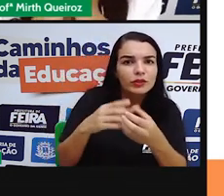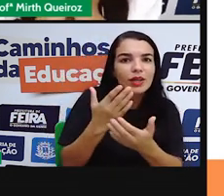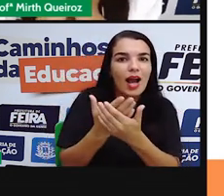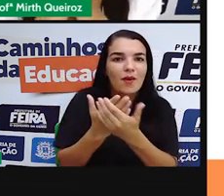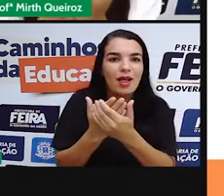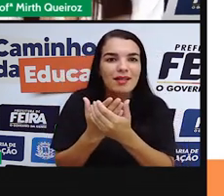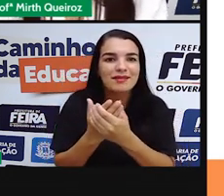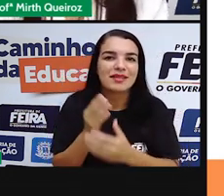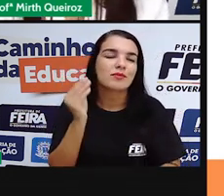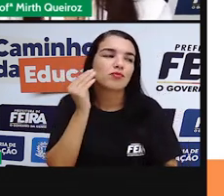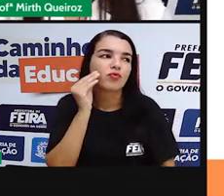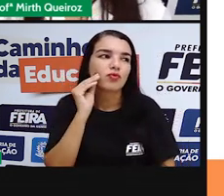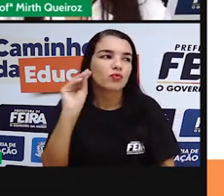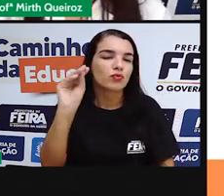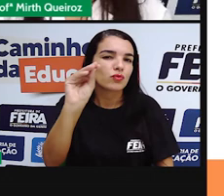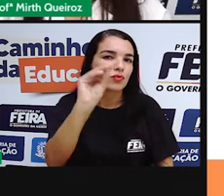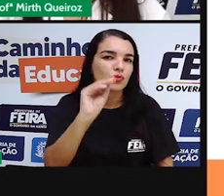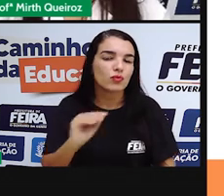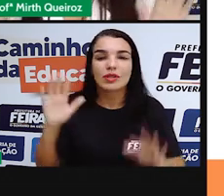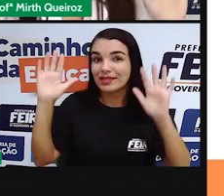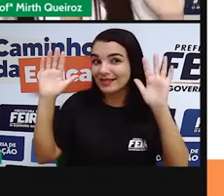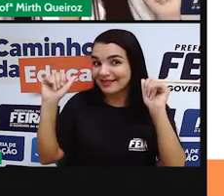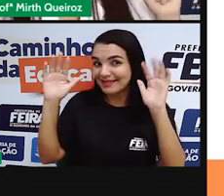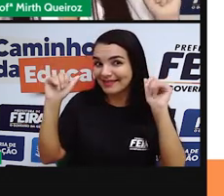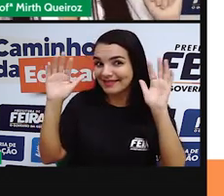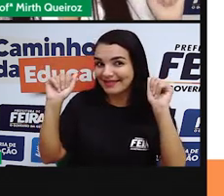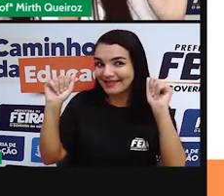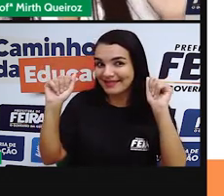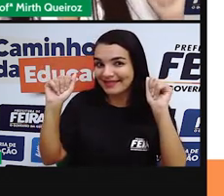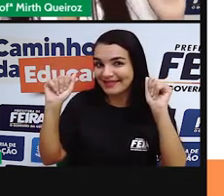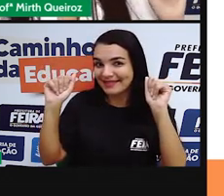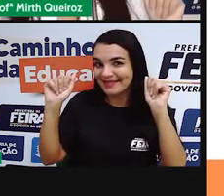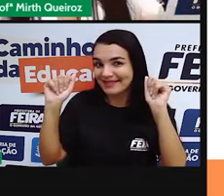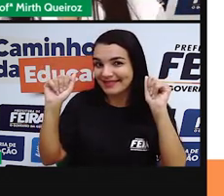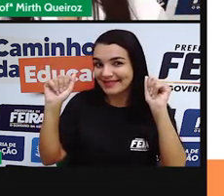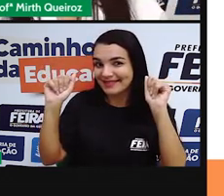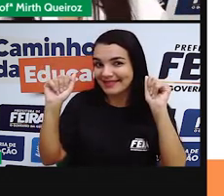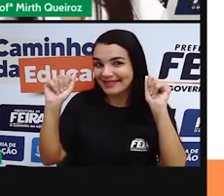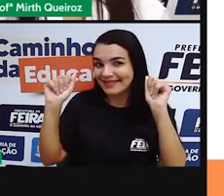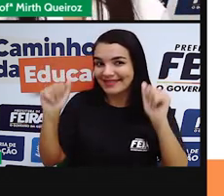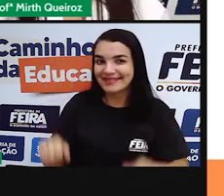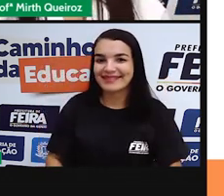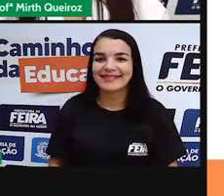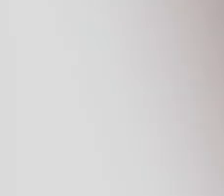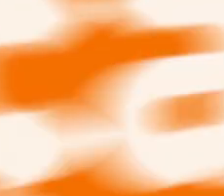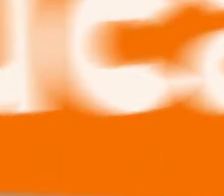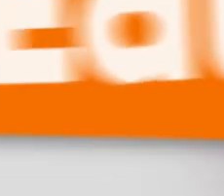aula. Beijo no coração de cada um de vocês e até já. Tchau, tchau.